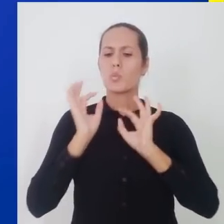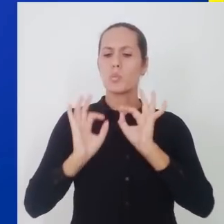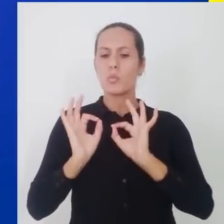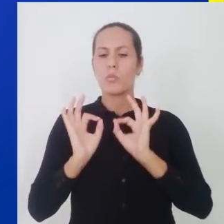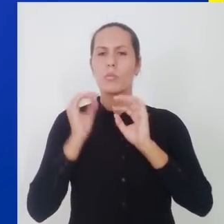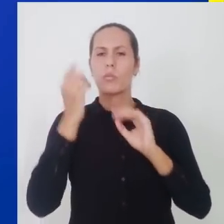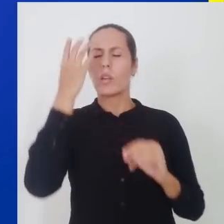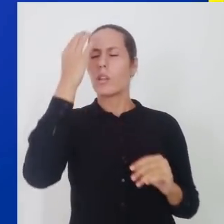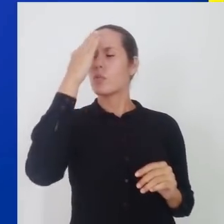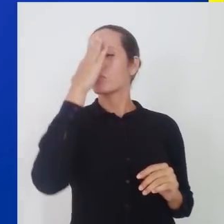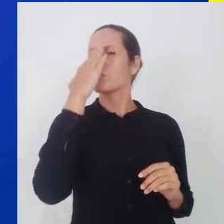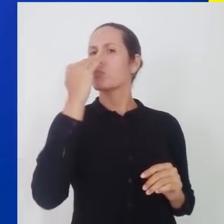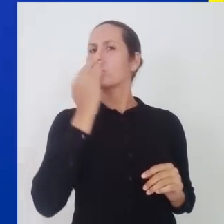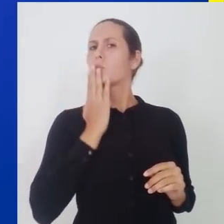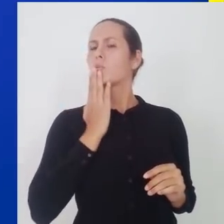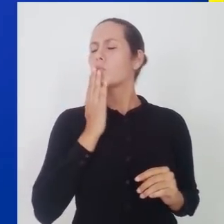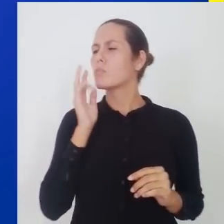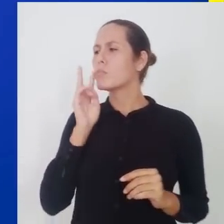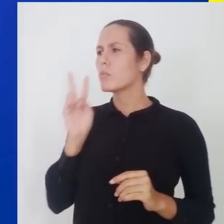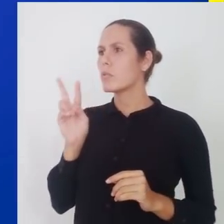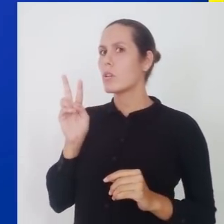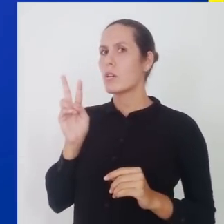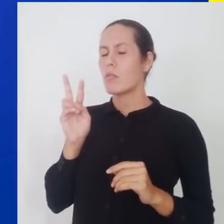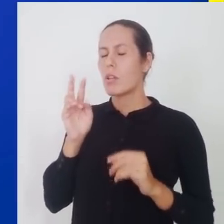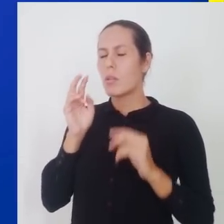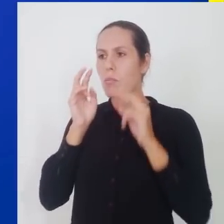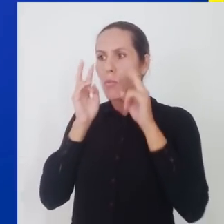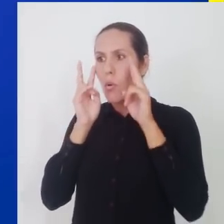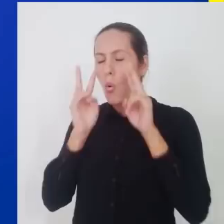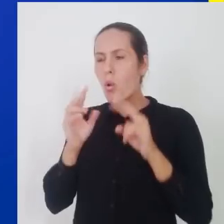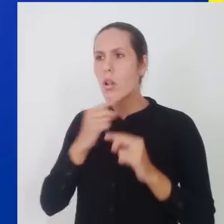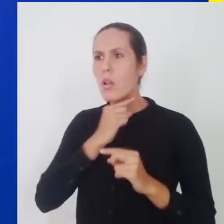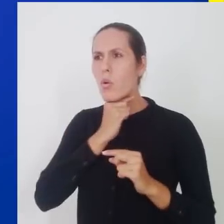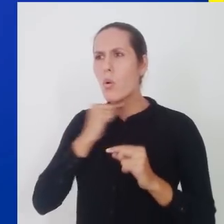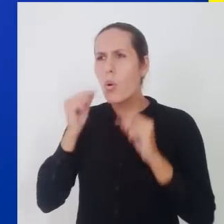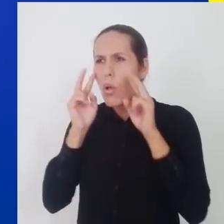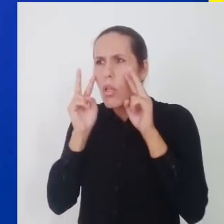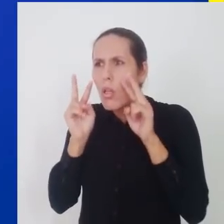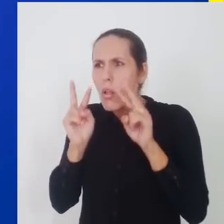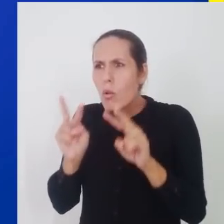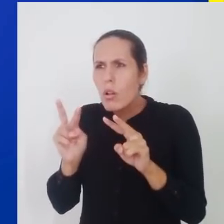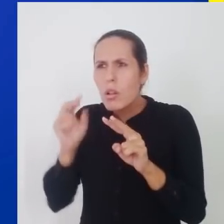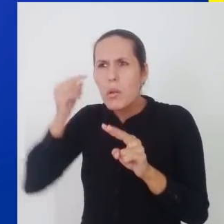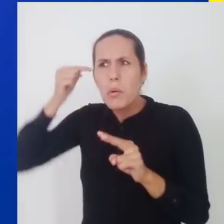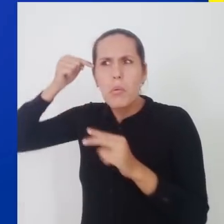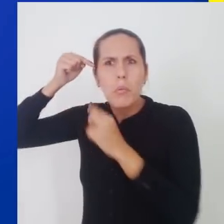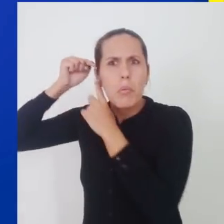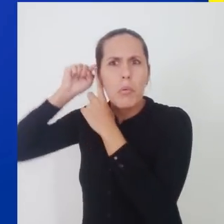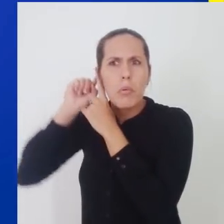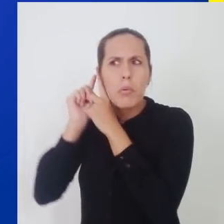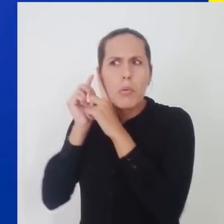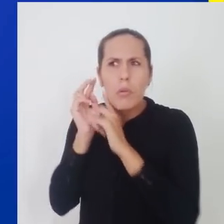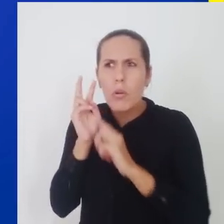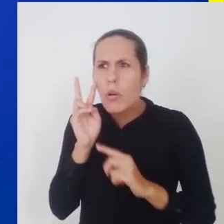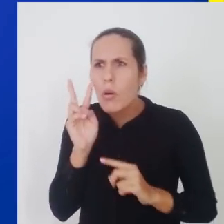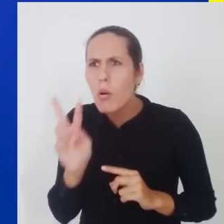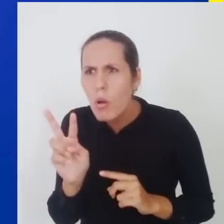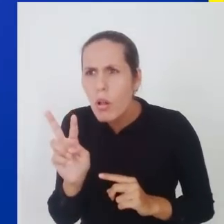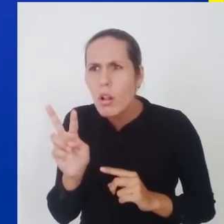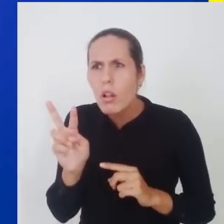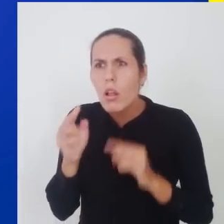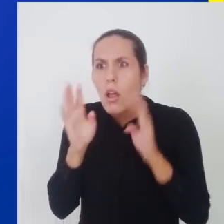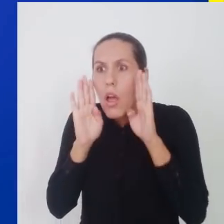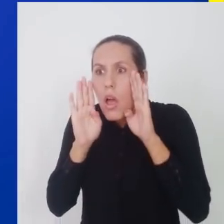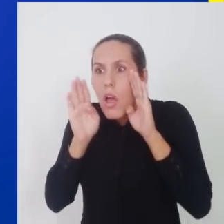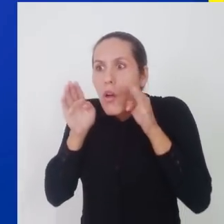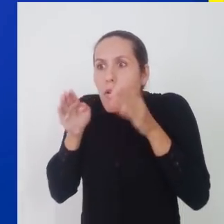direito pro colar do pescoço e pra danada da orelha da menina, não é que eu tô enxergando agora uma senhora? E aí o nariz que era da